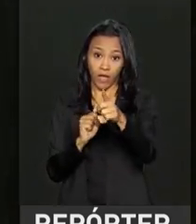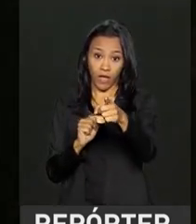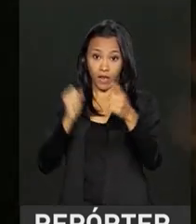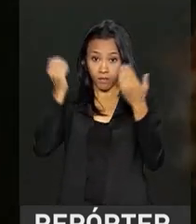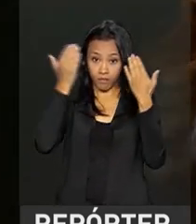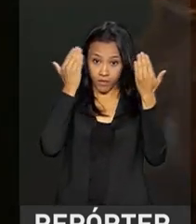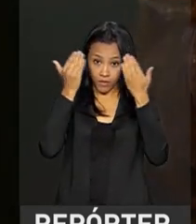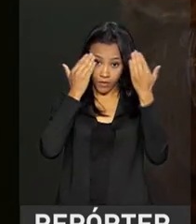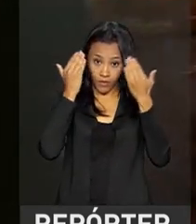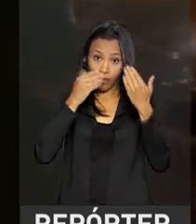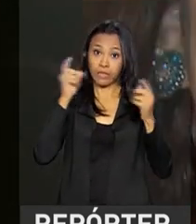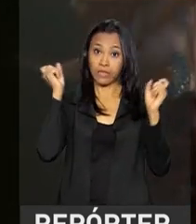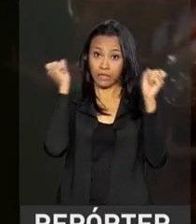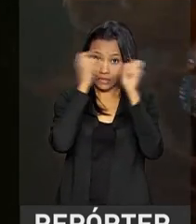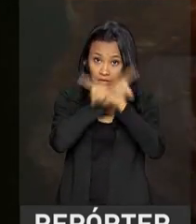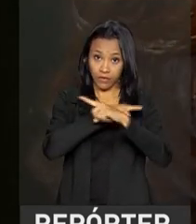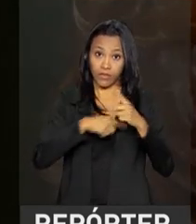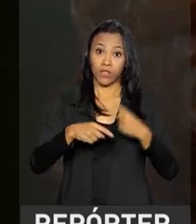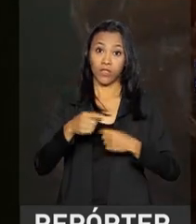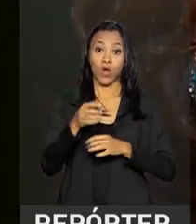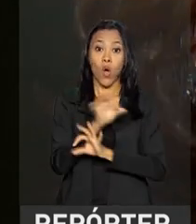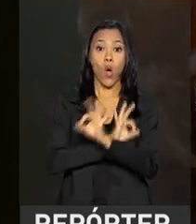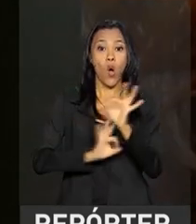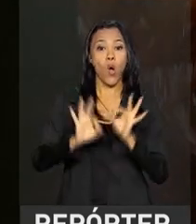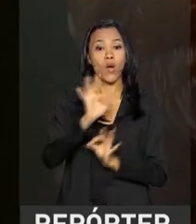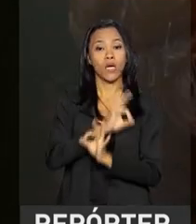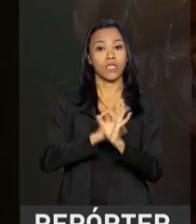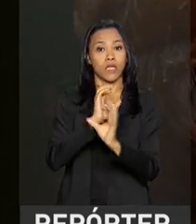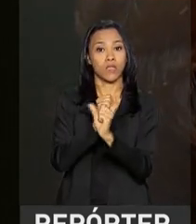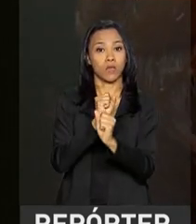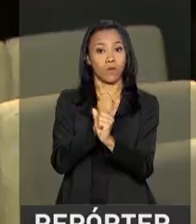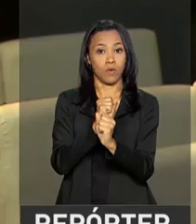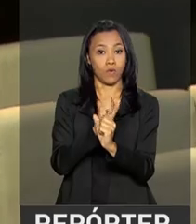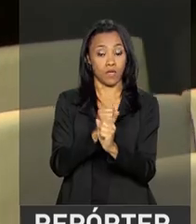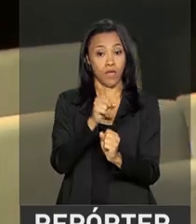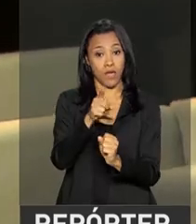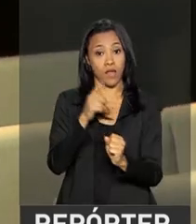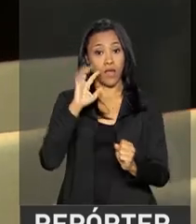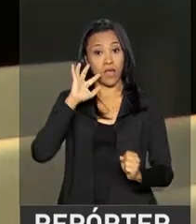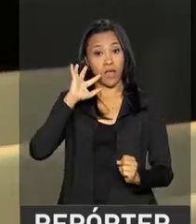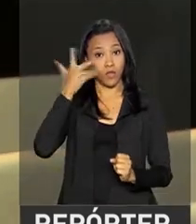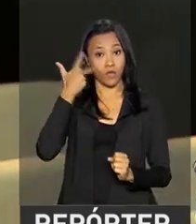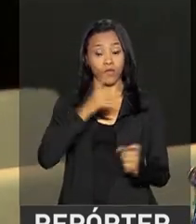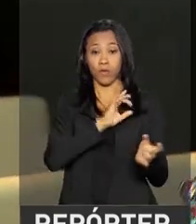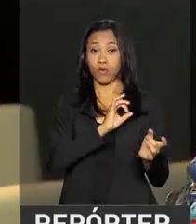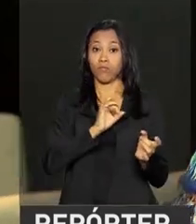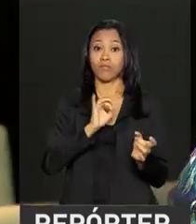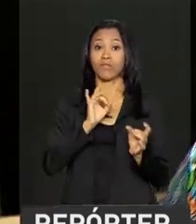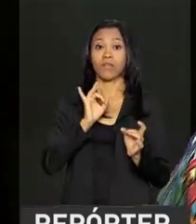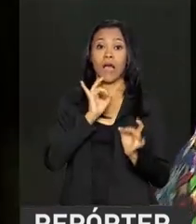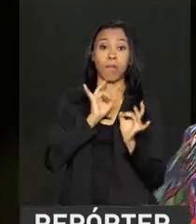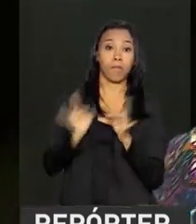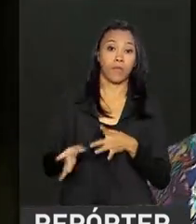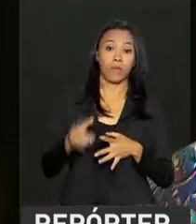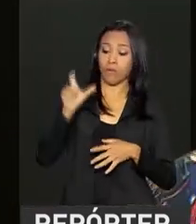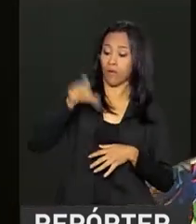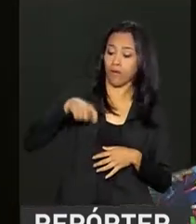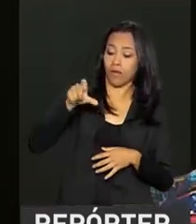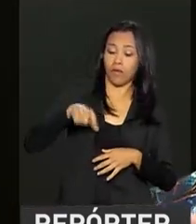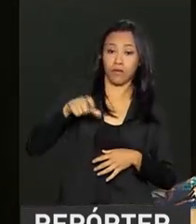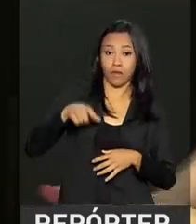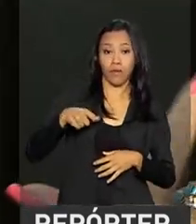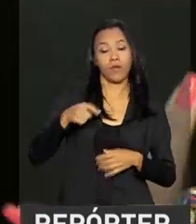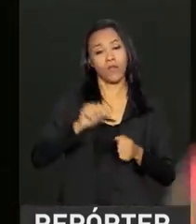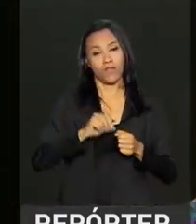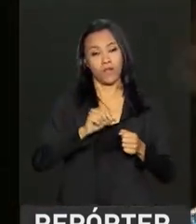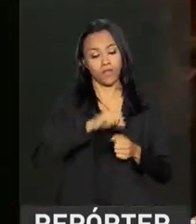organizar as contas pra conseguir o sonhado equilíbrio financeiro resolveu largar de mão do cartão de crédito e fazer uma